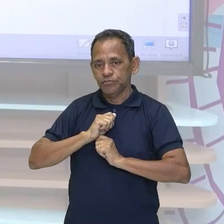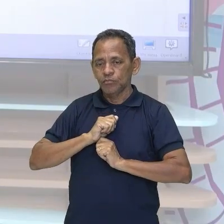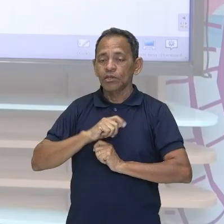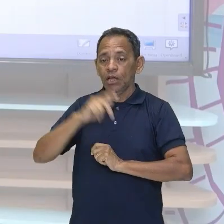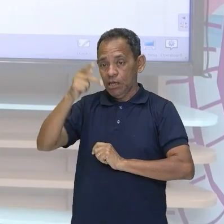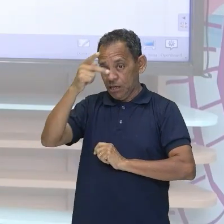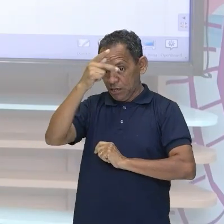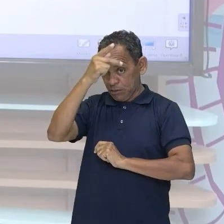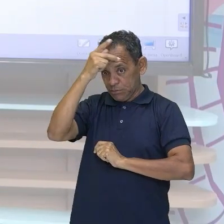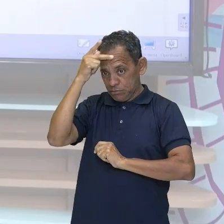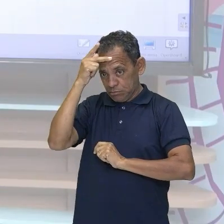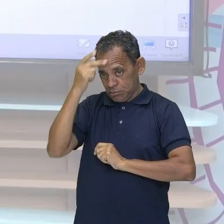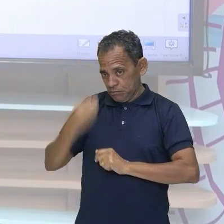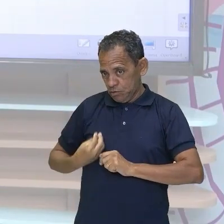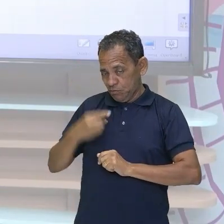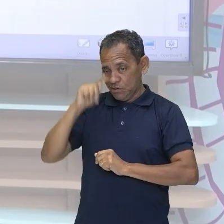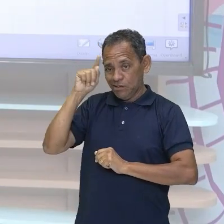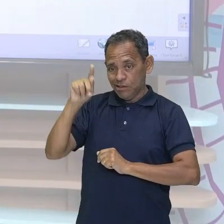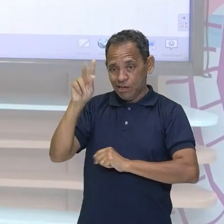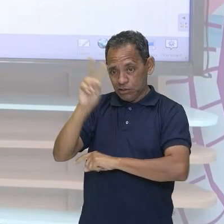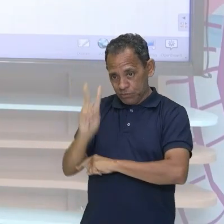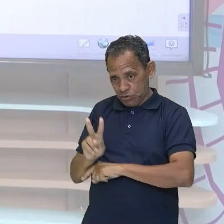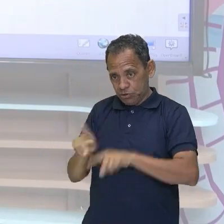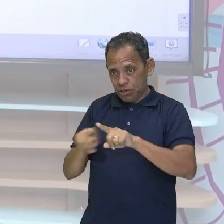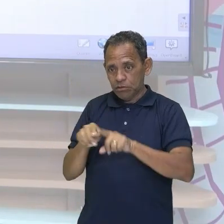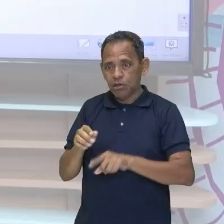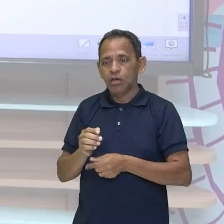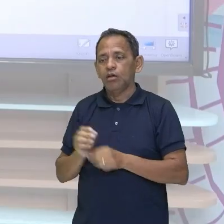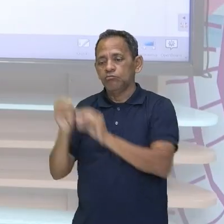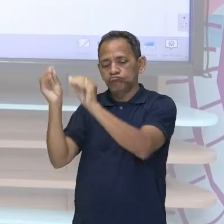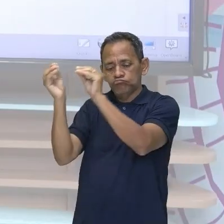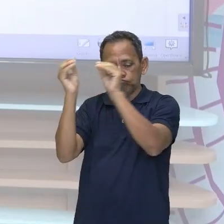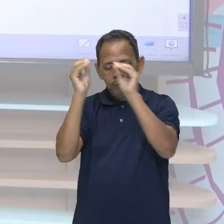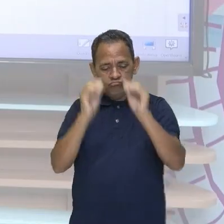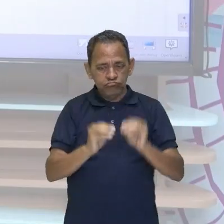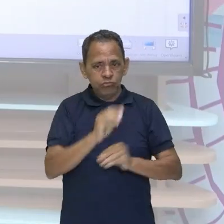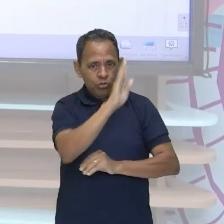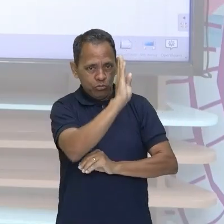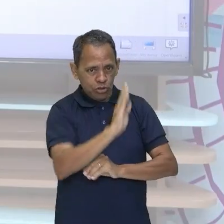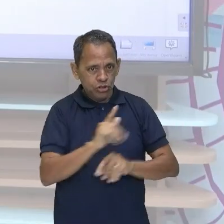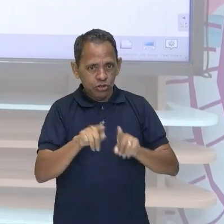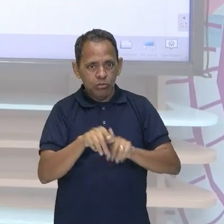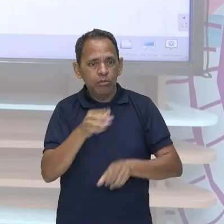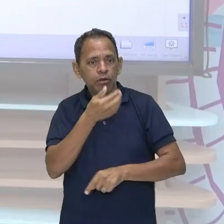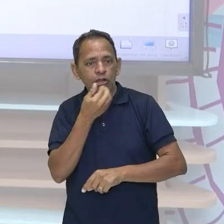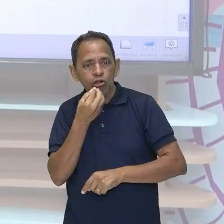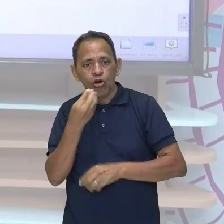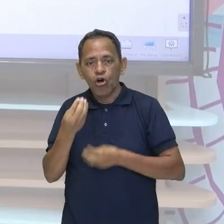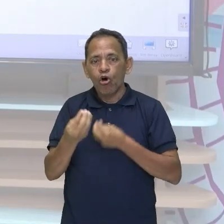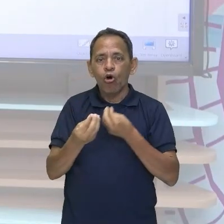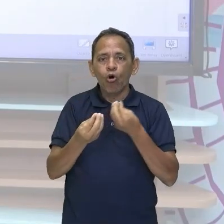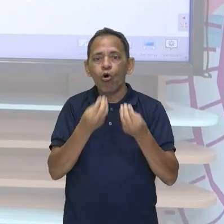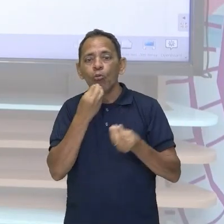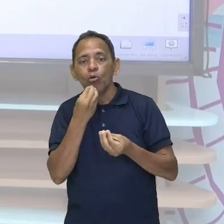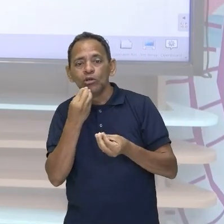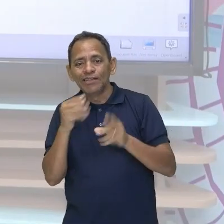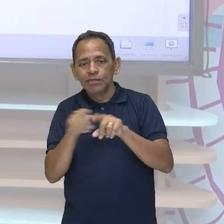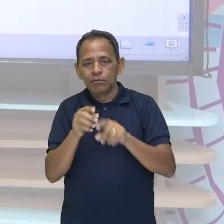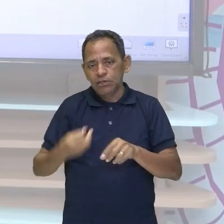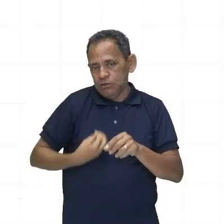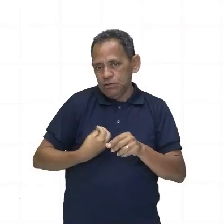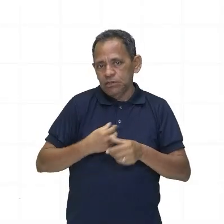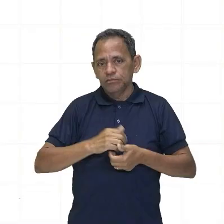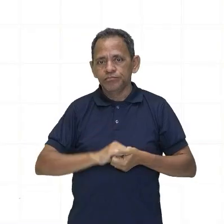ali em busca de melhores condições, também aqui para o território brasileiro, assim como para outros países, certo? Nós temos aí